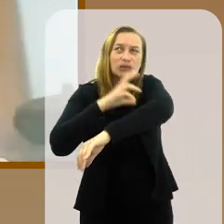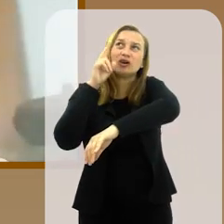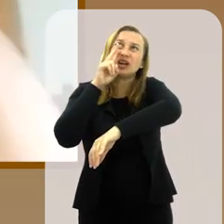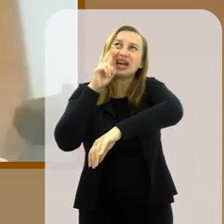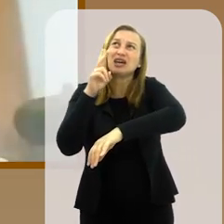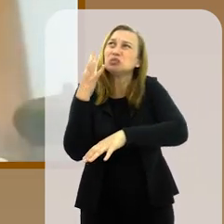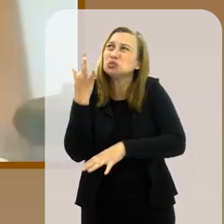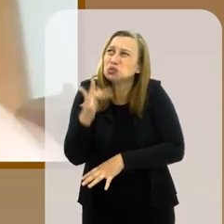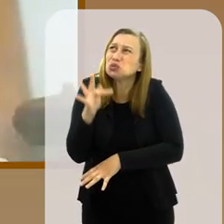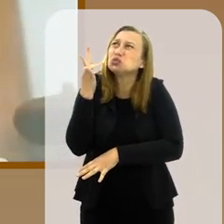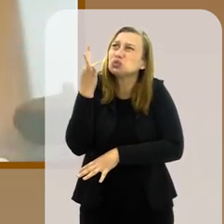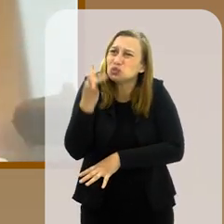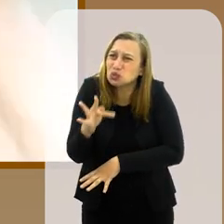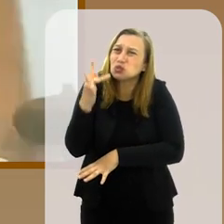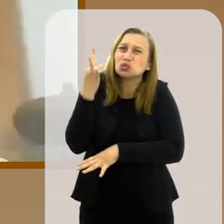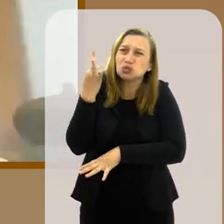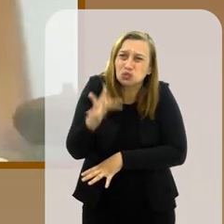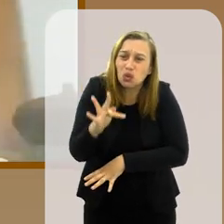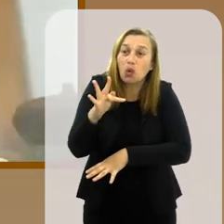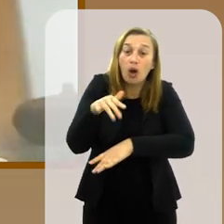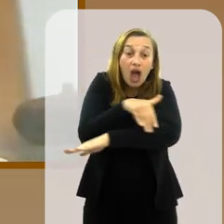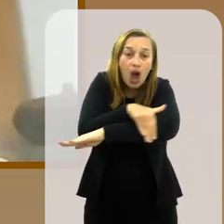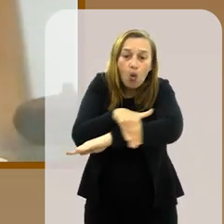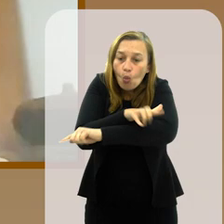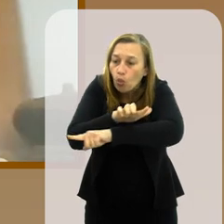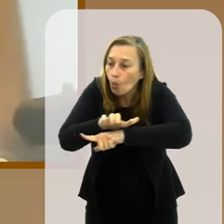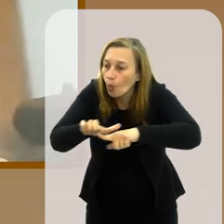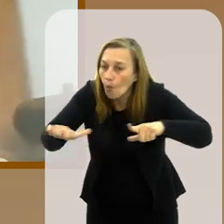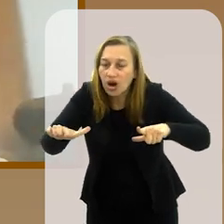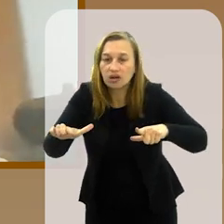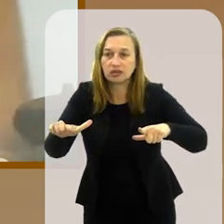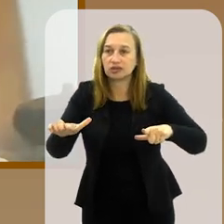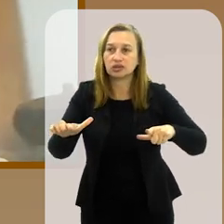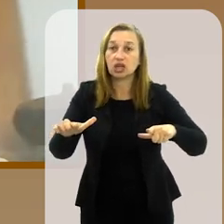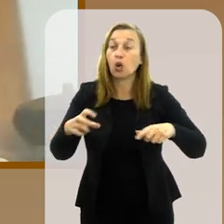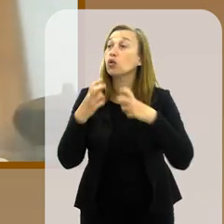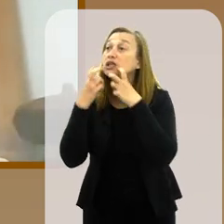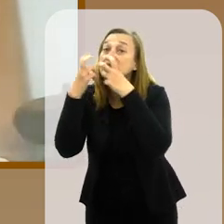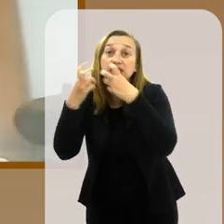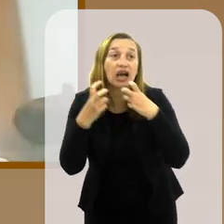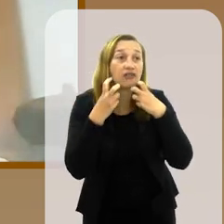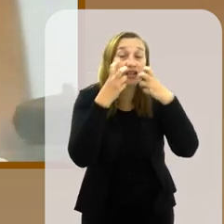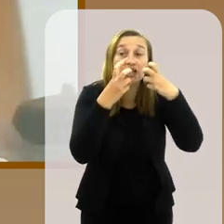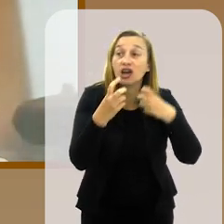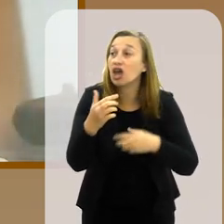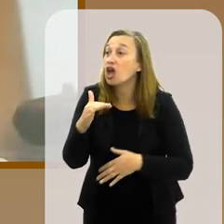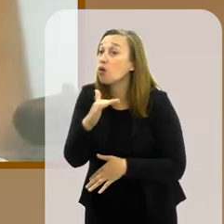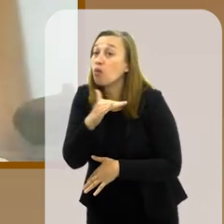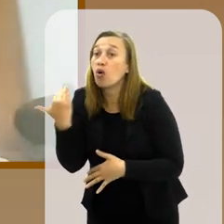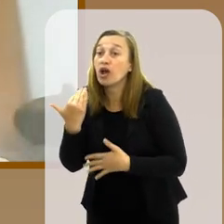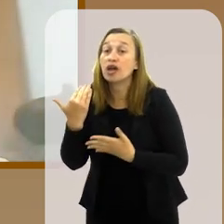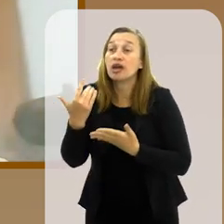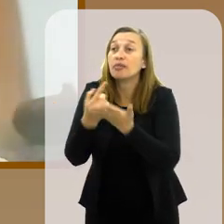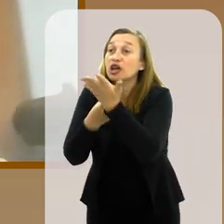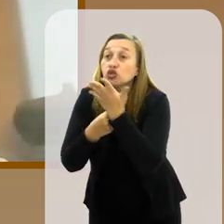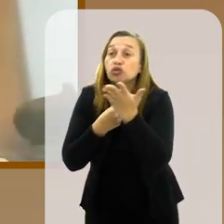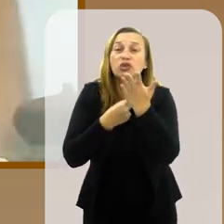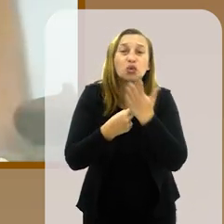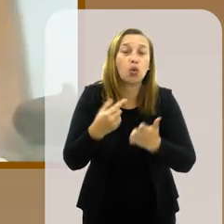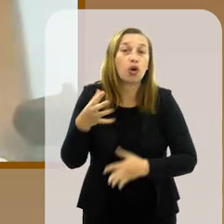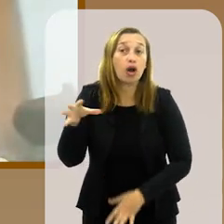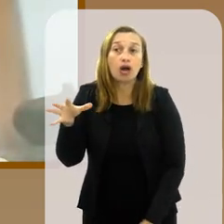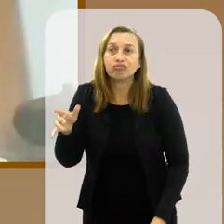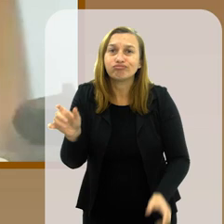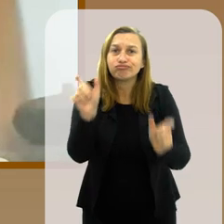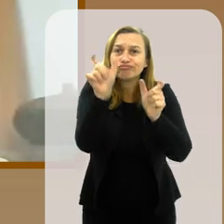me lembro de muita dor e a rua estava vazia. Eu gritava: socorro, eu vou morrer, mas não tinha ninguém